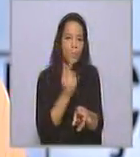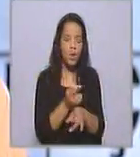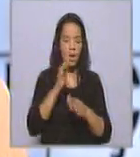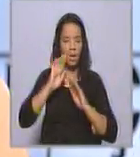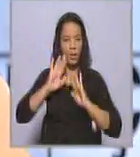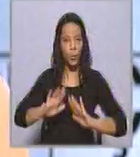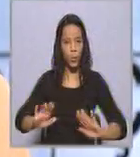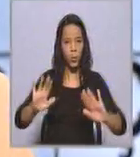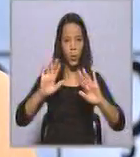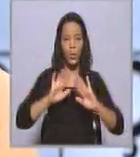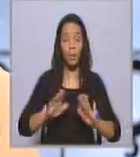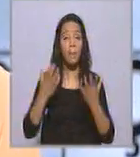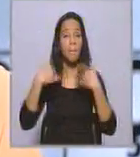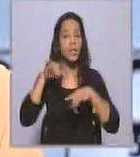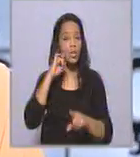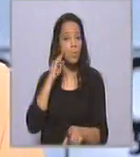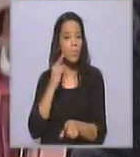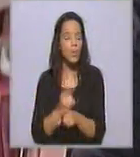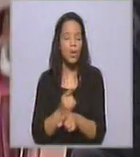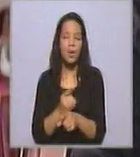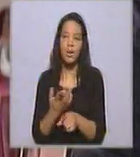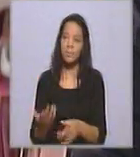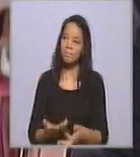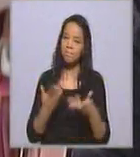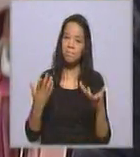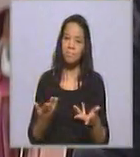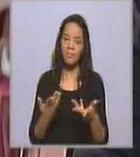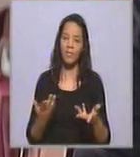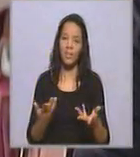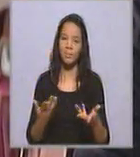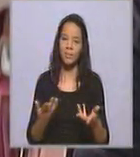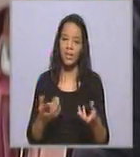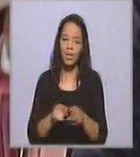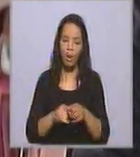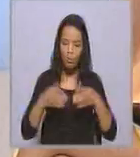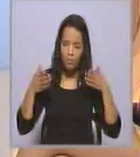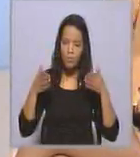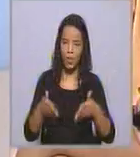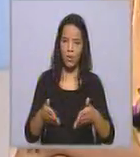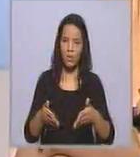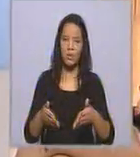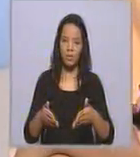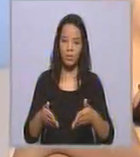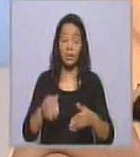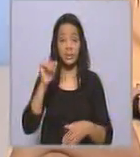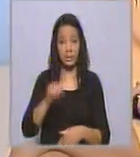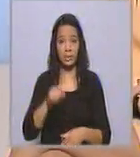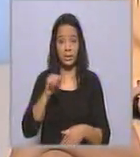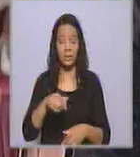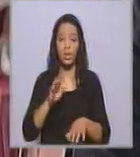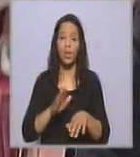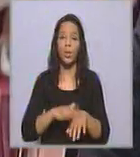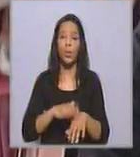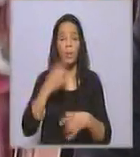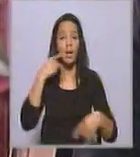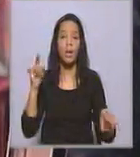muito discreto. Mas é também calmo, mas ao mesmo tempo tens aquela... Incisivo. É como os ritmos africanos, portanto,